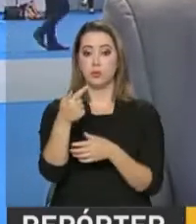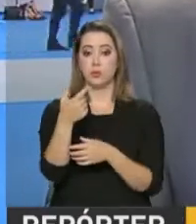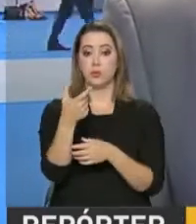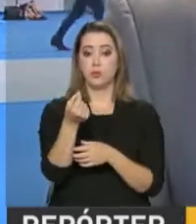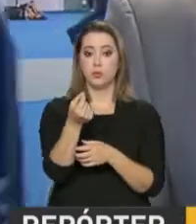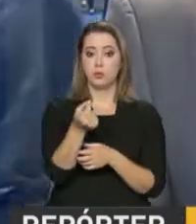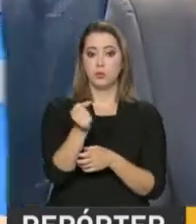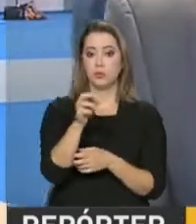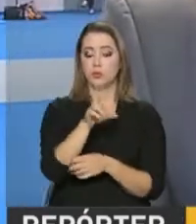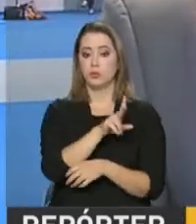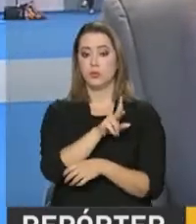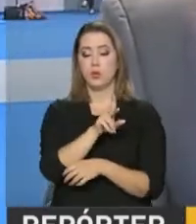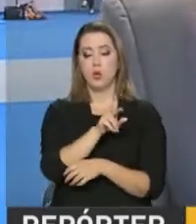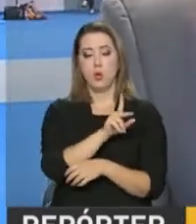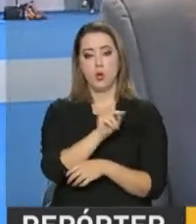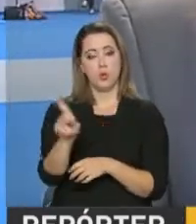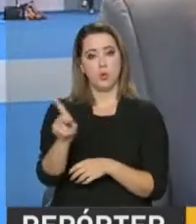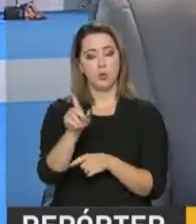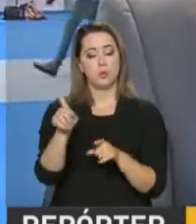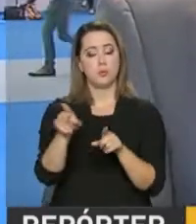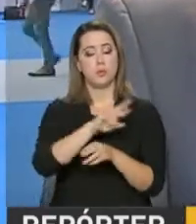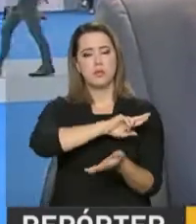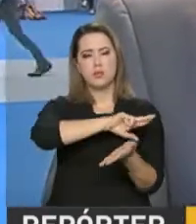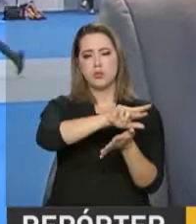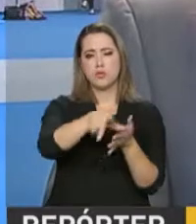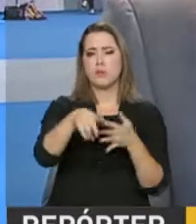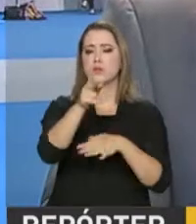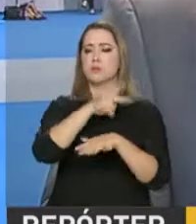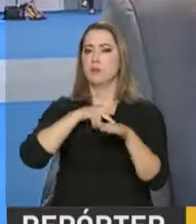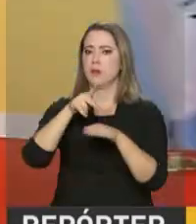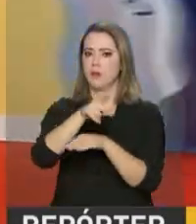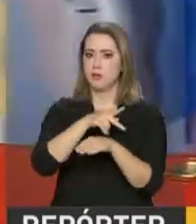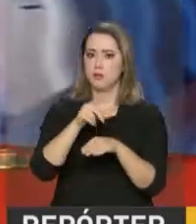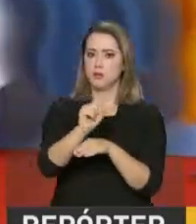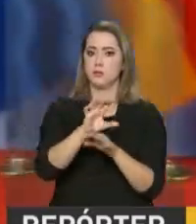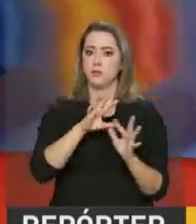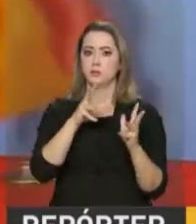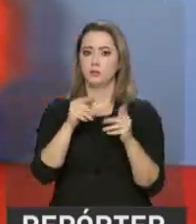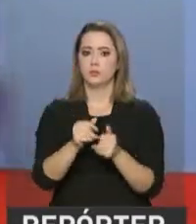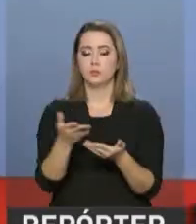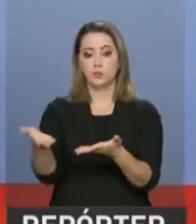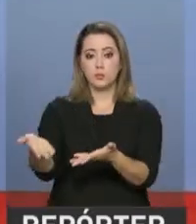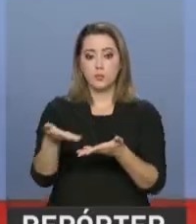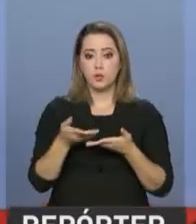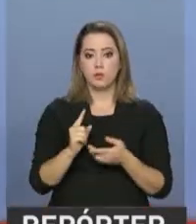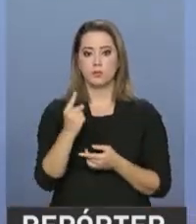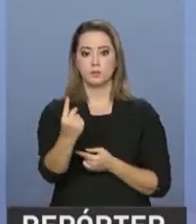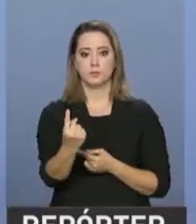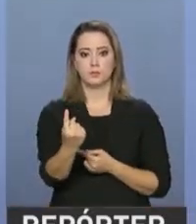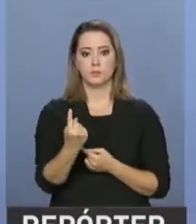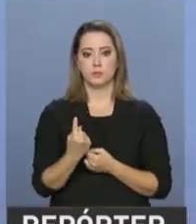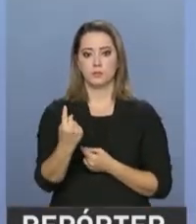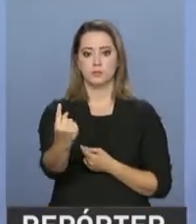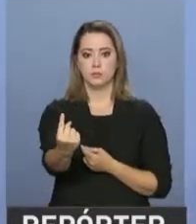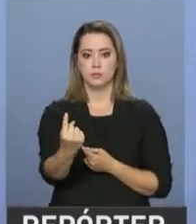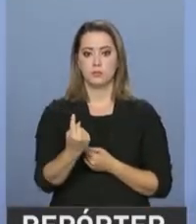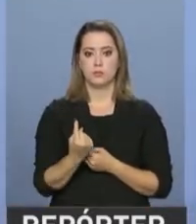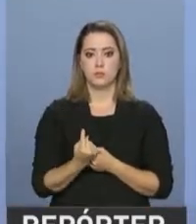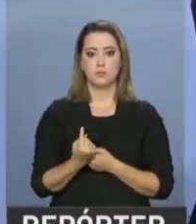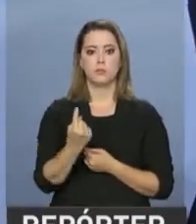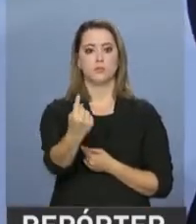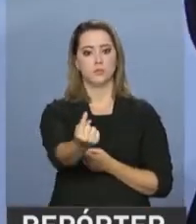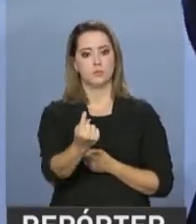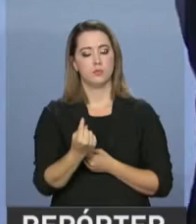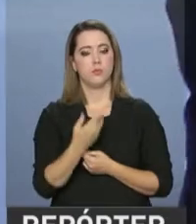os chefes de estado e de governo das maiores economias do planeta foram recebidos 1 a 1 pela anfitriã a